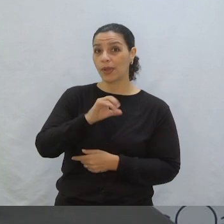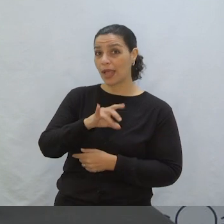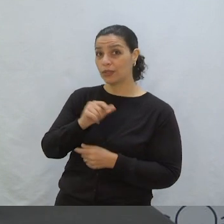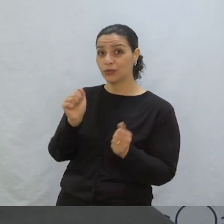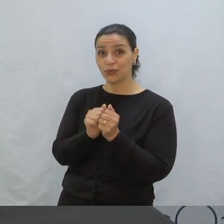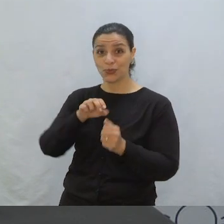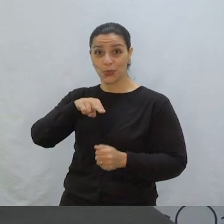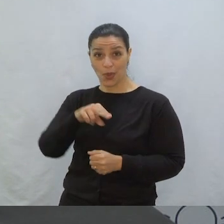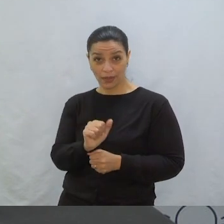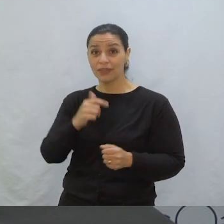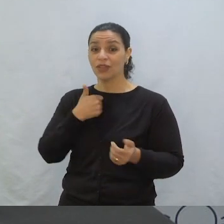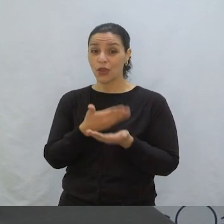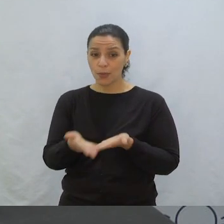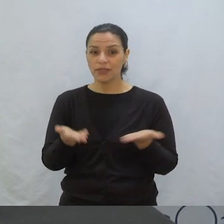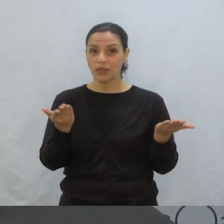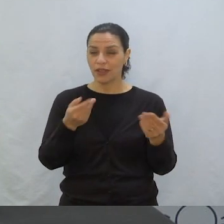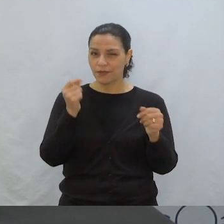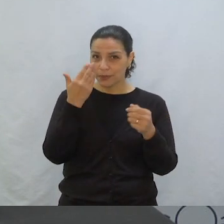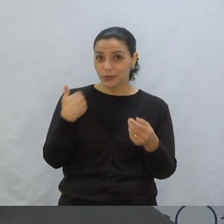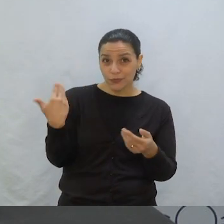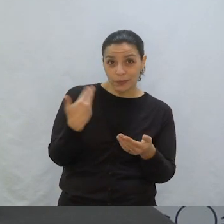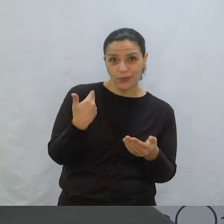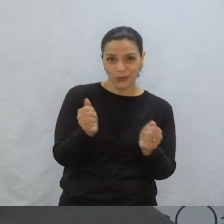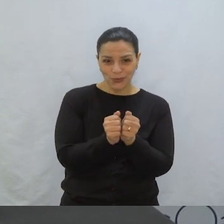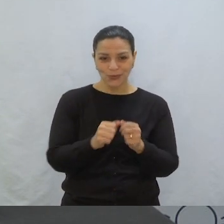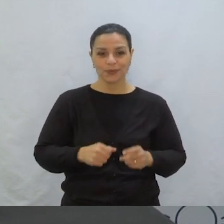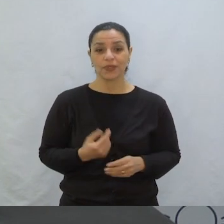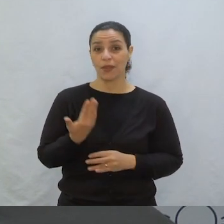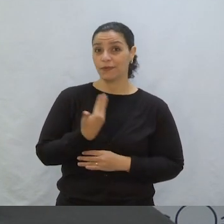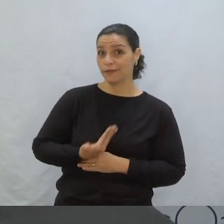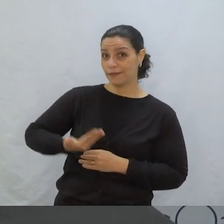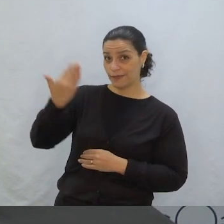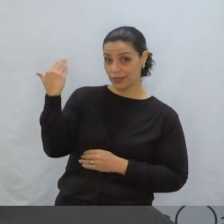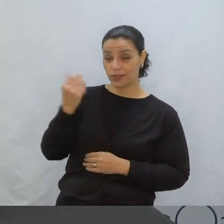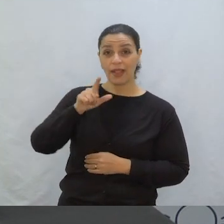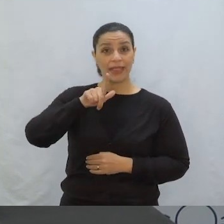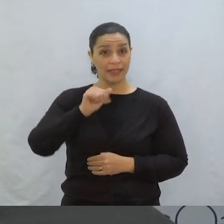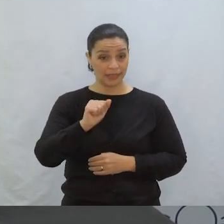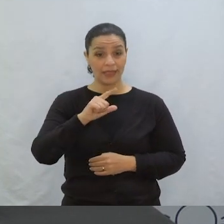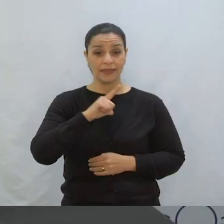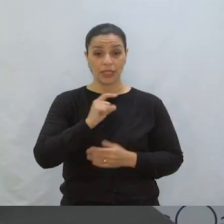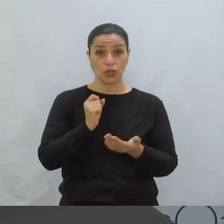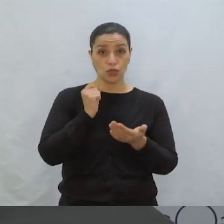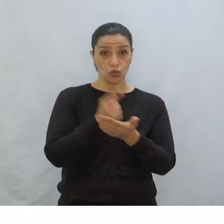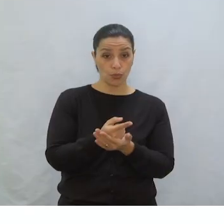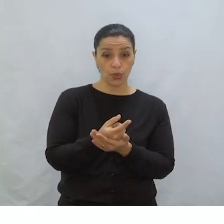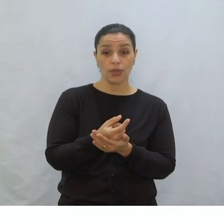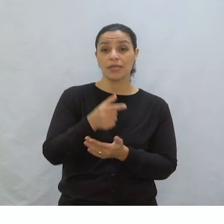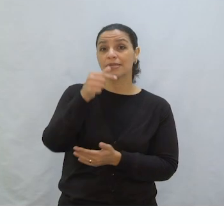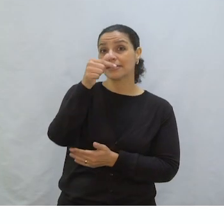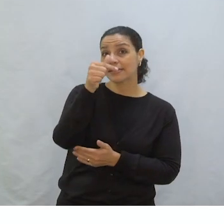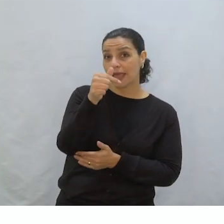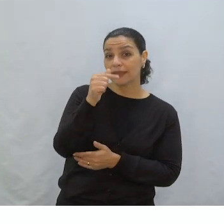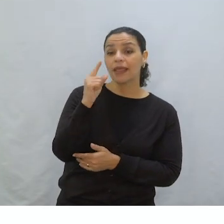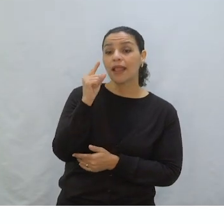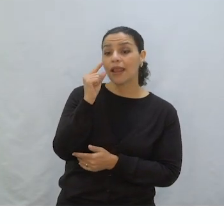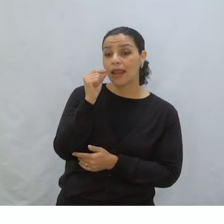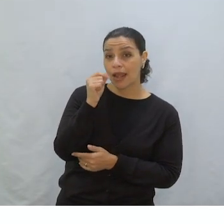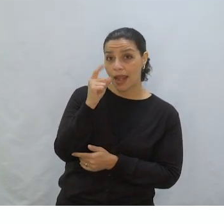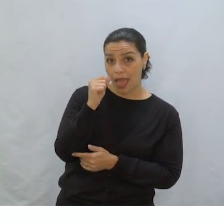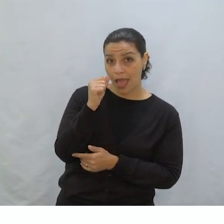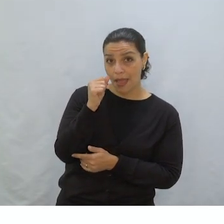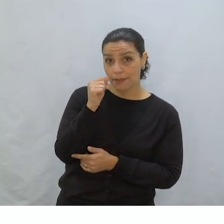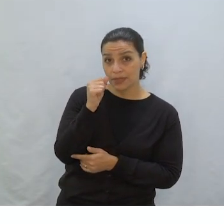problemas. Ó, o Caio e a Ana já iniciaram ali. Então vamos começar? Lia comprou 7